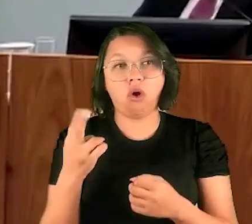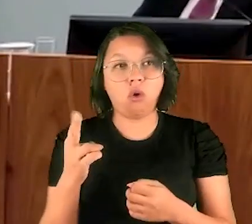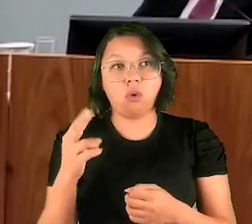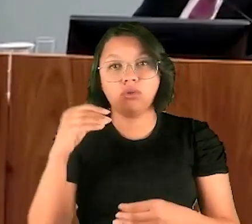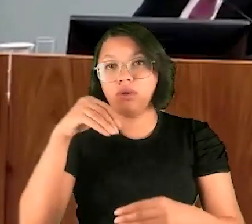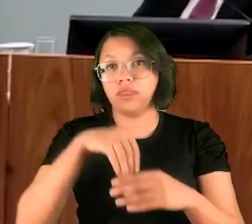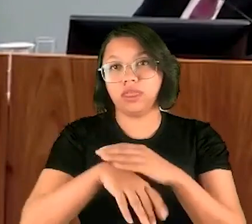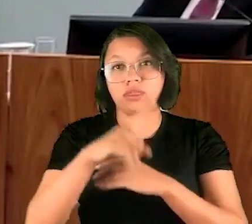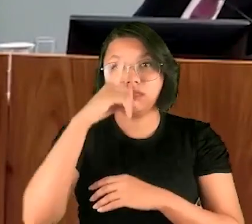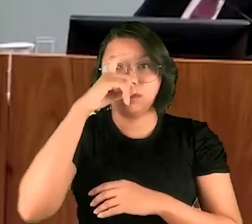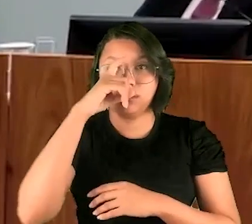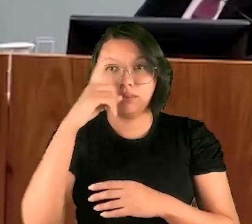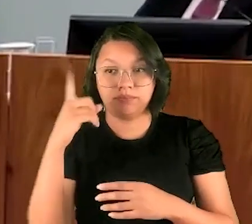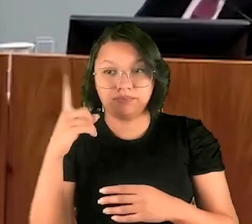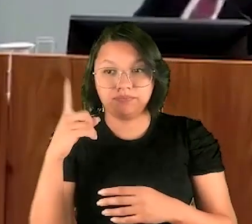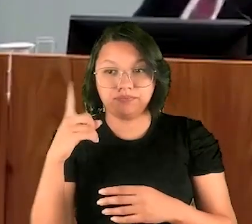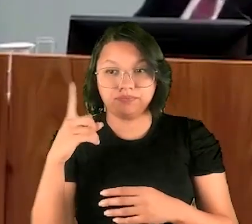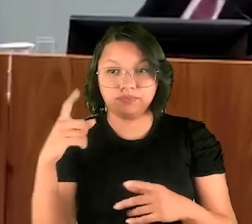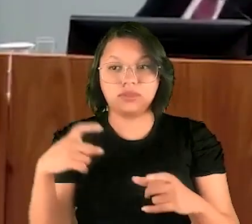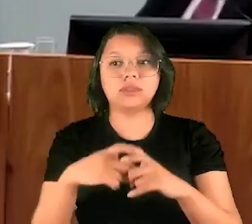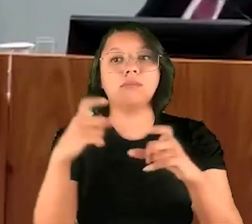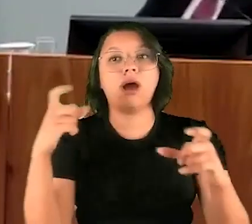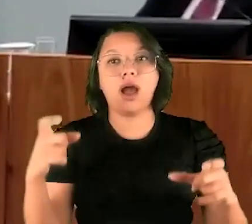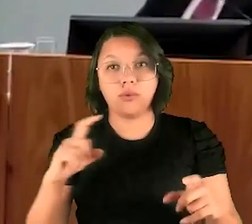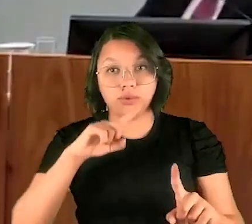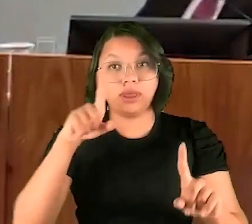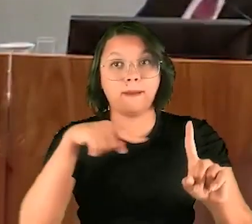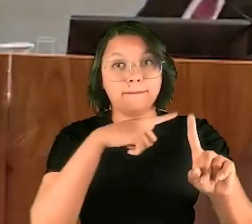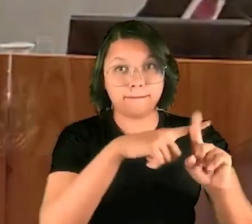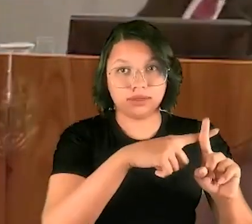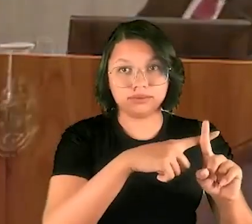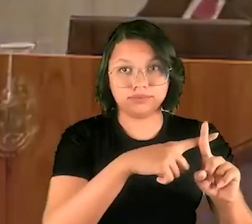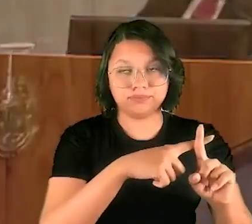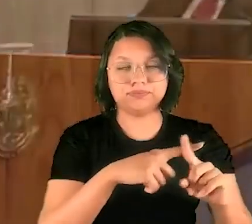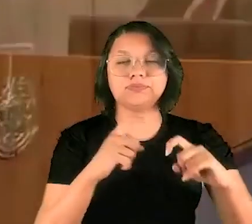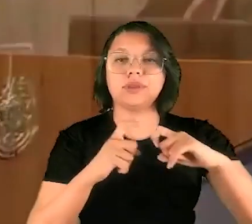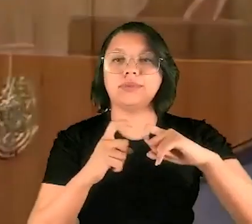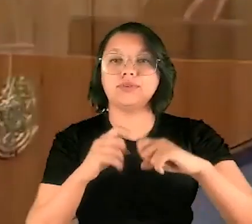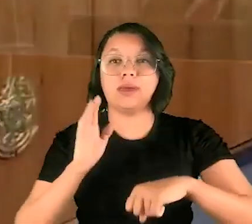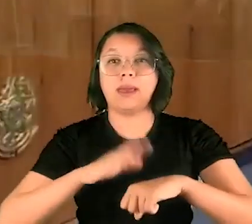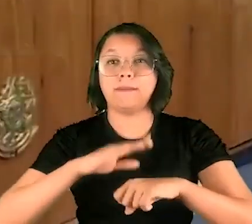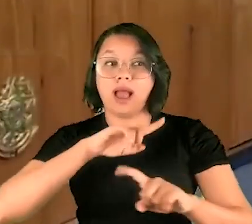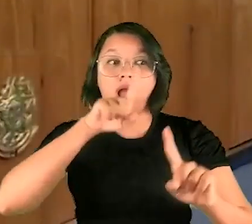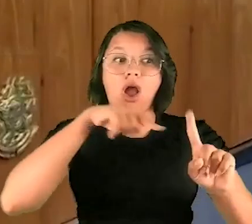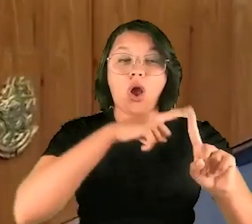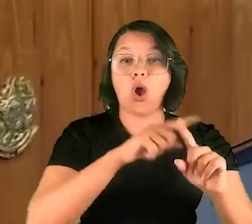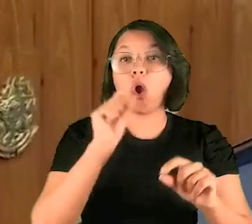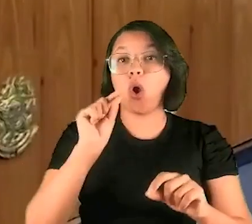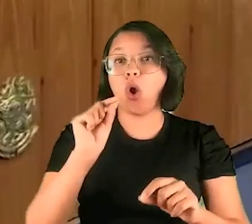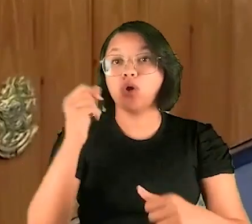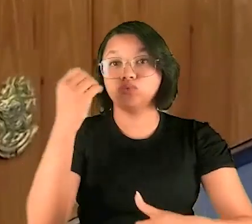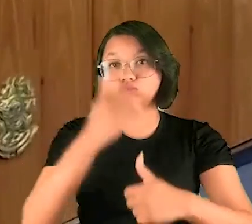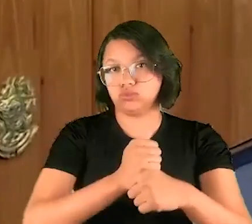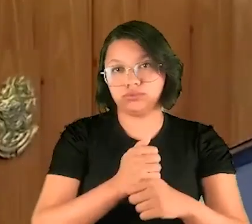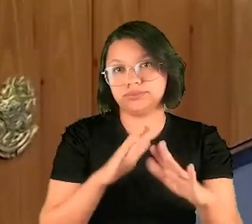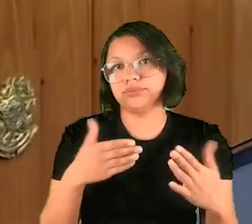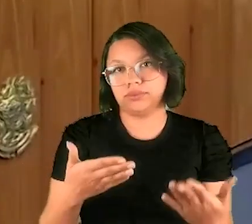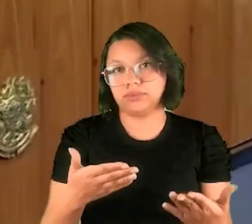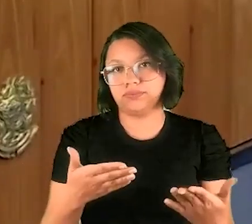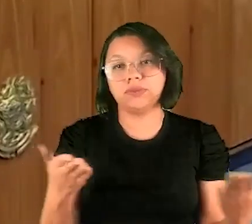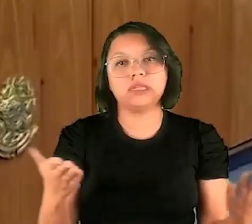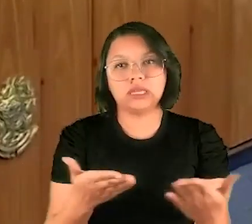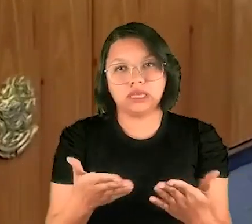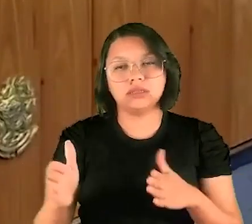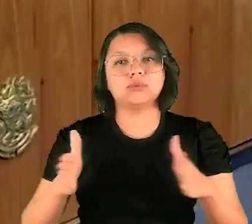unidade? Normalmente é aditivo. Esse é um dos dramas da medicina. A medicina é muito mais aditiva do que substitutiva. Então,